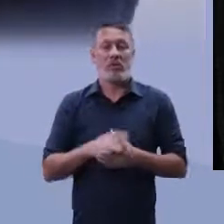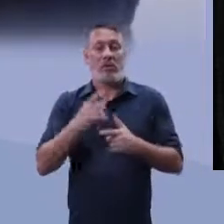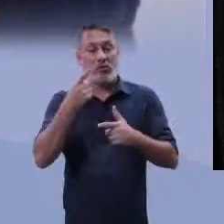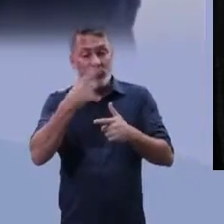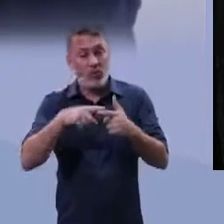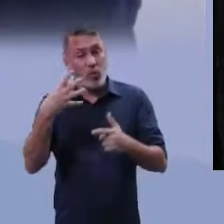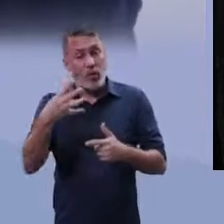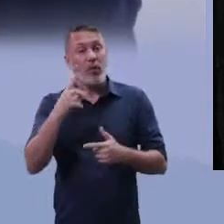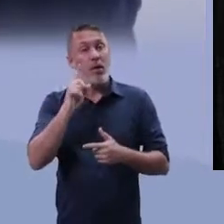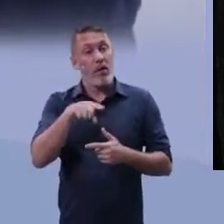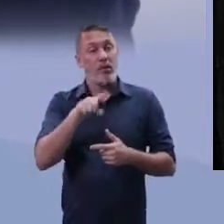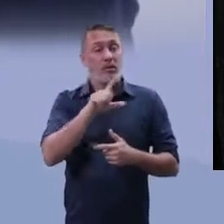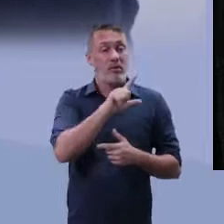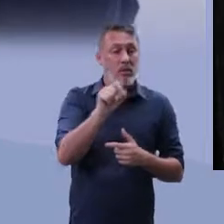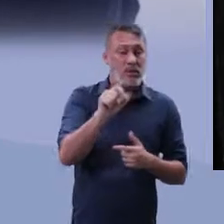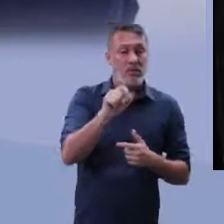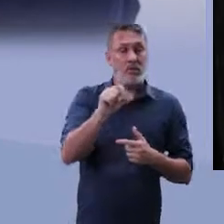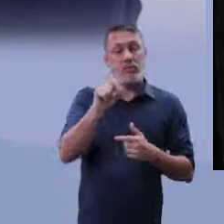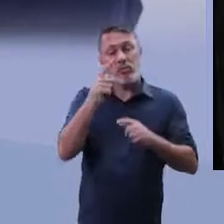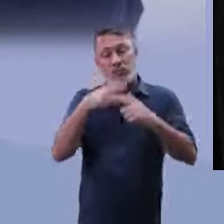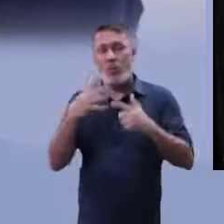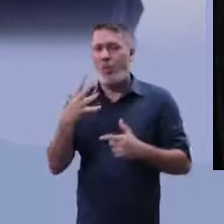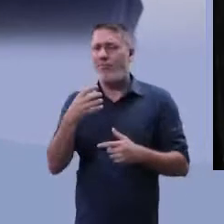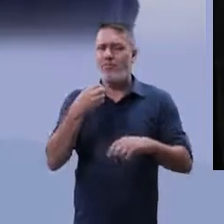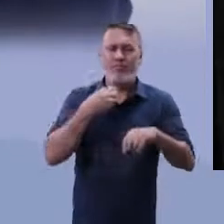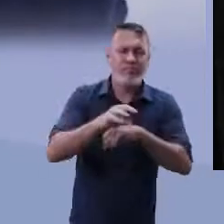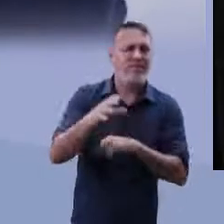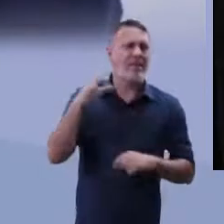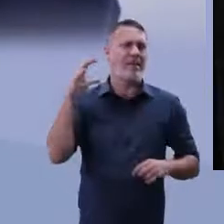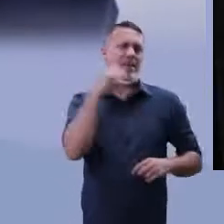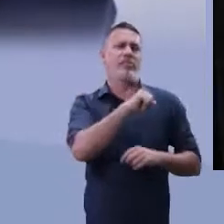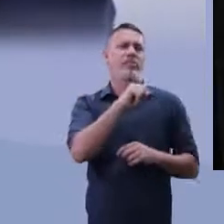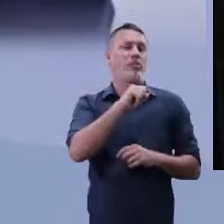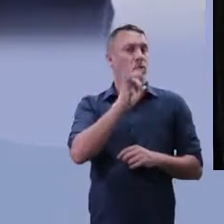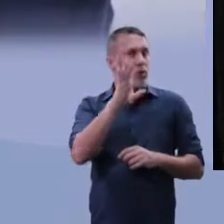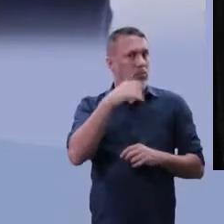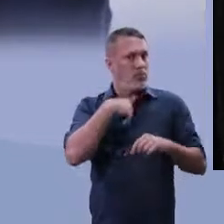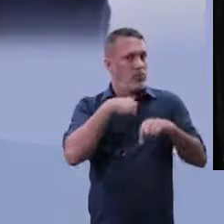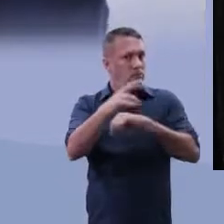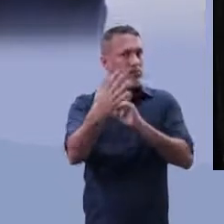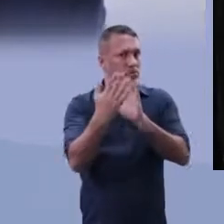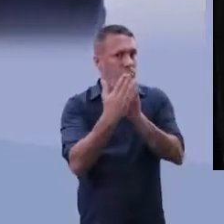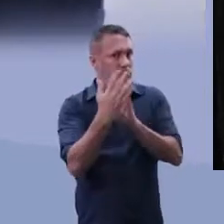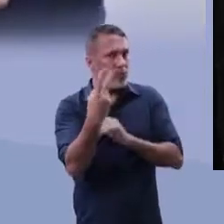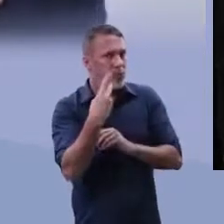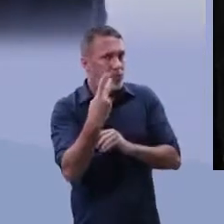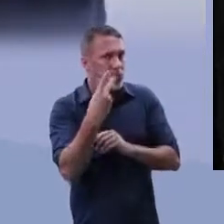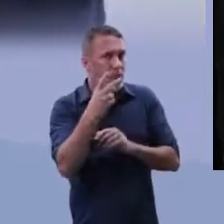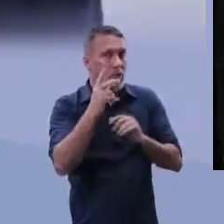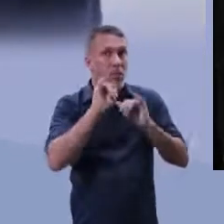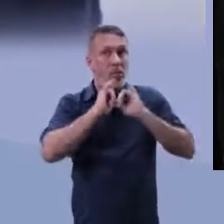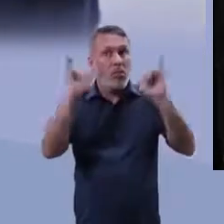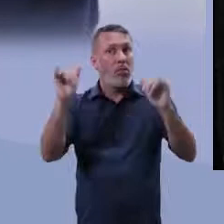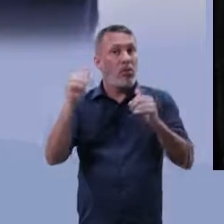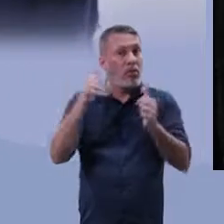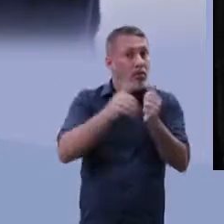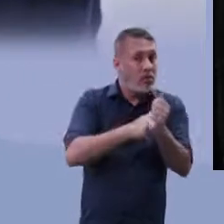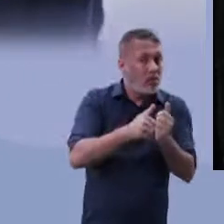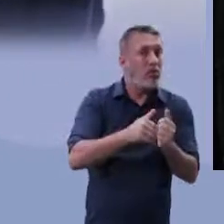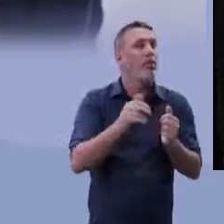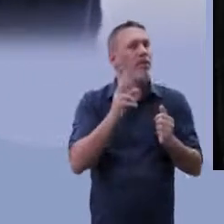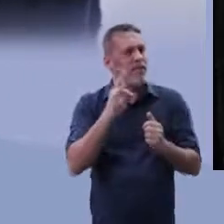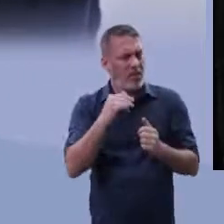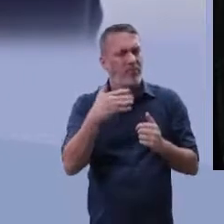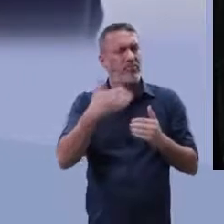por 4. Que o 25 é 100 dividido por 4. Dica hacker. Só para você, meu hacker. Conta